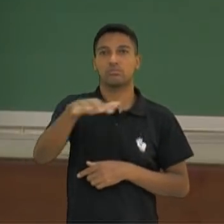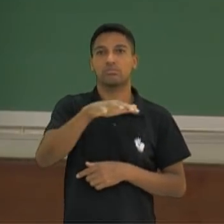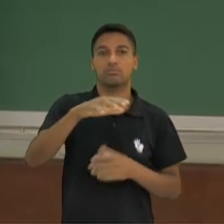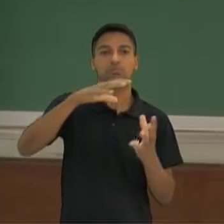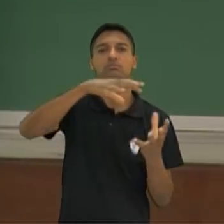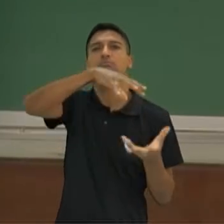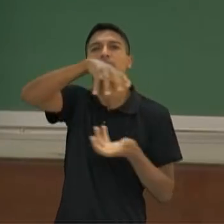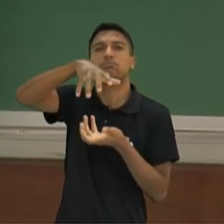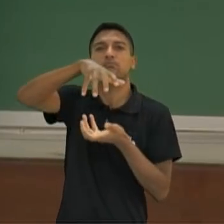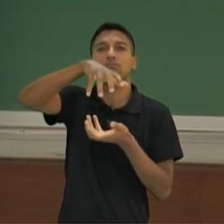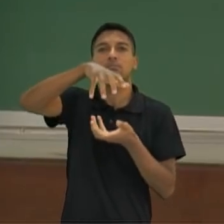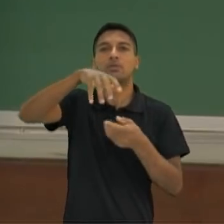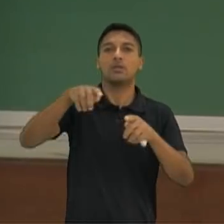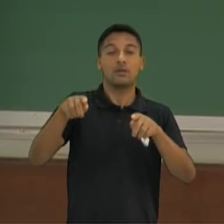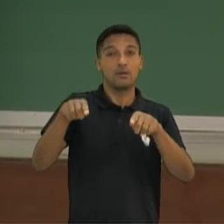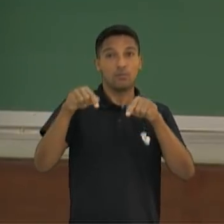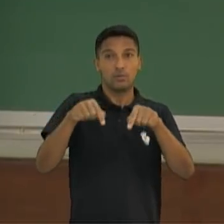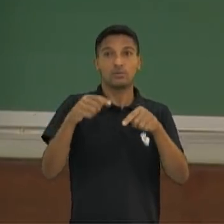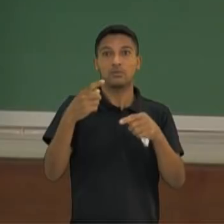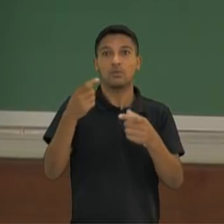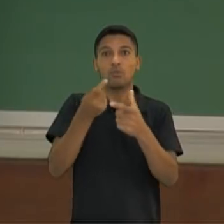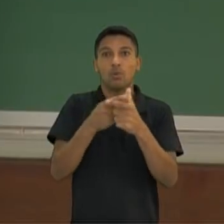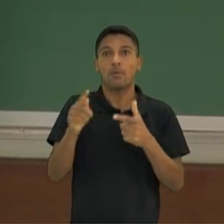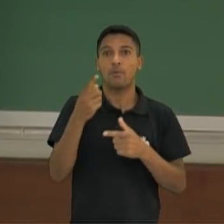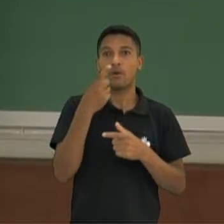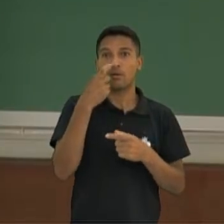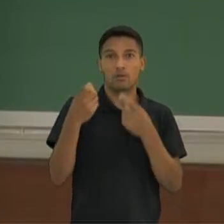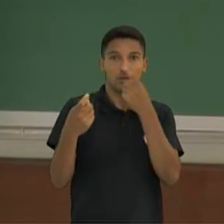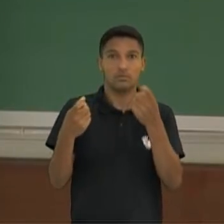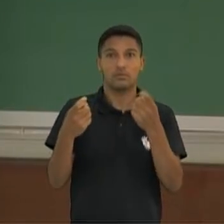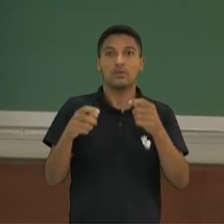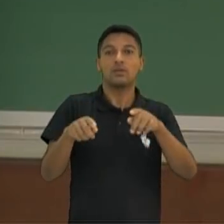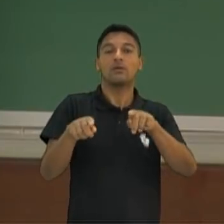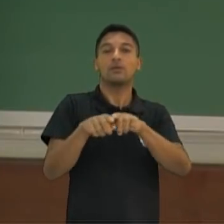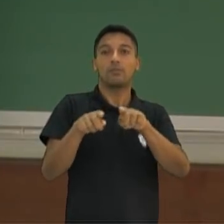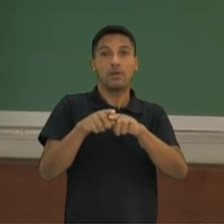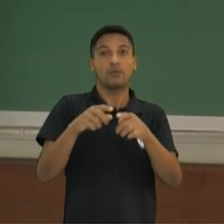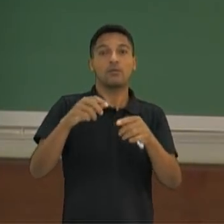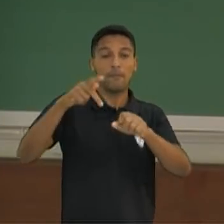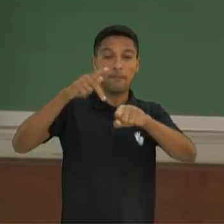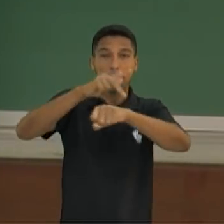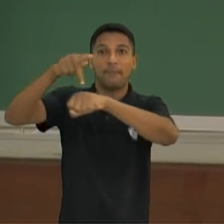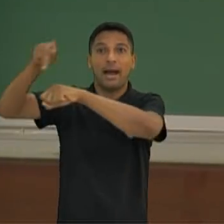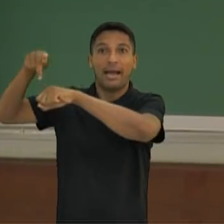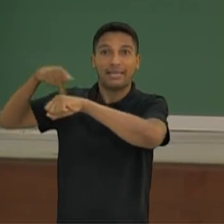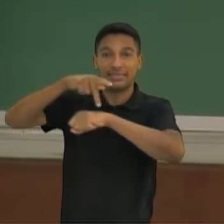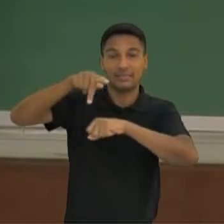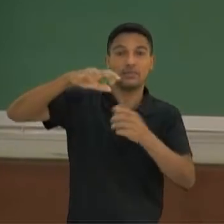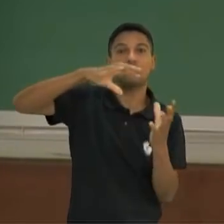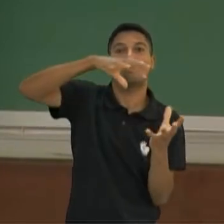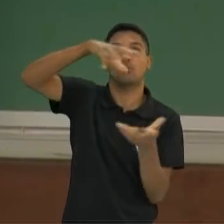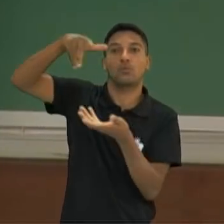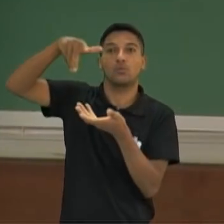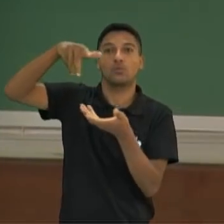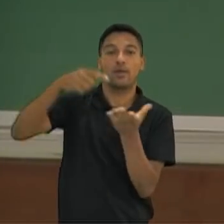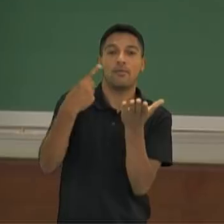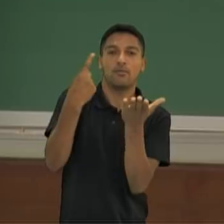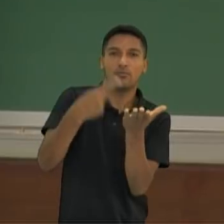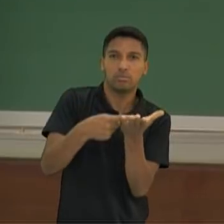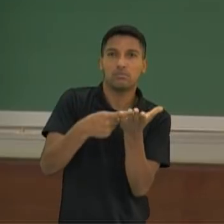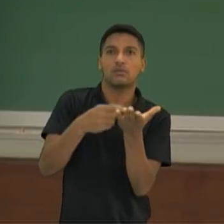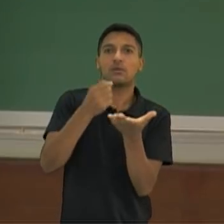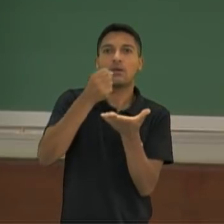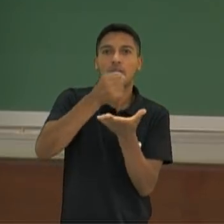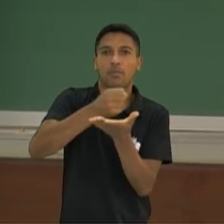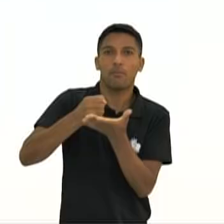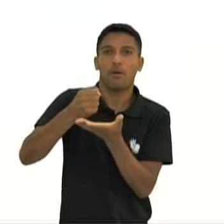Paris, onde houve novamente a solidificação de um acordo, onde países se manifestaram de maneira geral, veja que